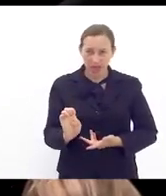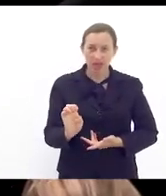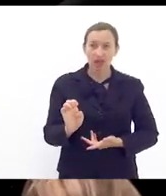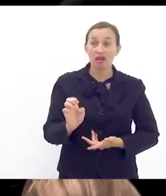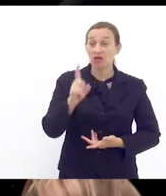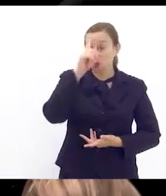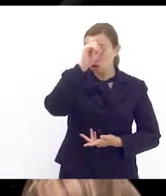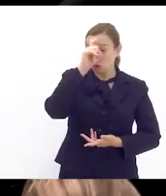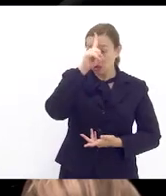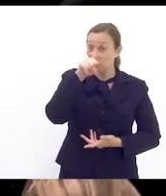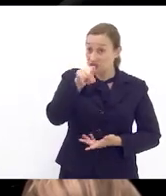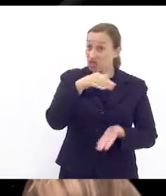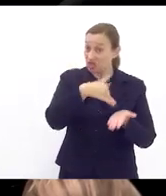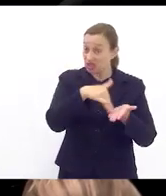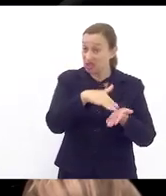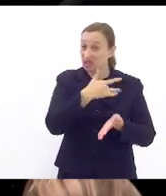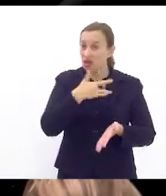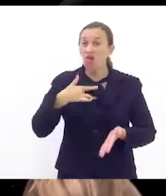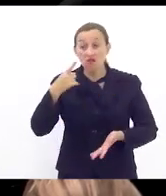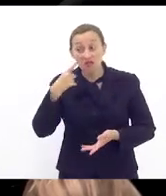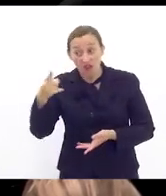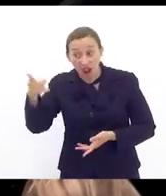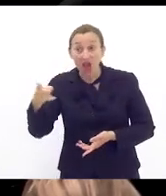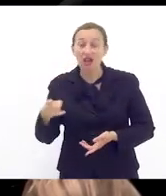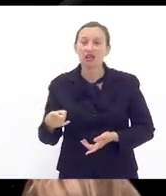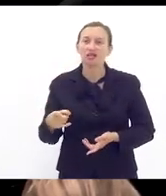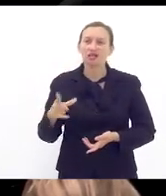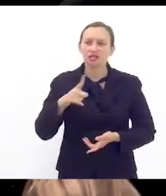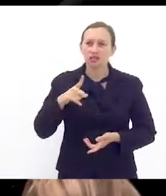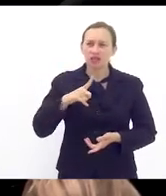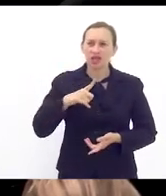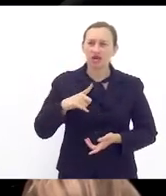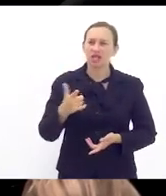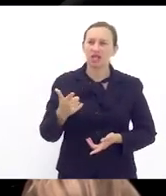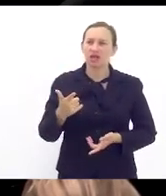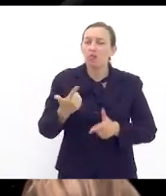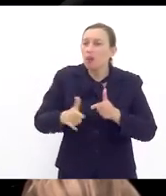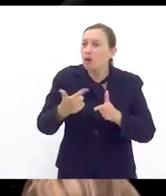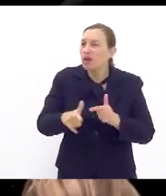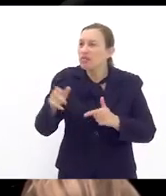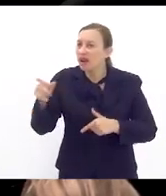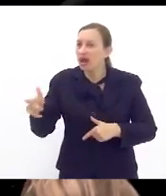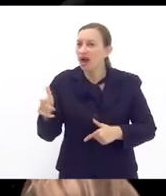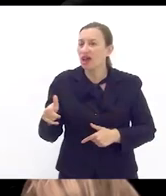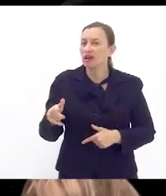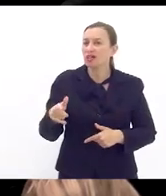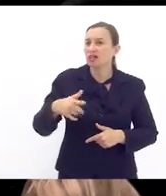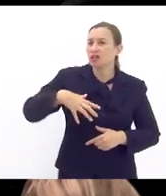de saúde vai lá procurar saber se não tem um tomate desligado porque não tem homem de energia